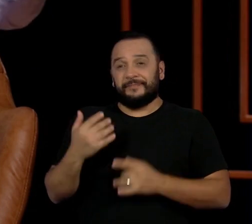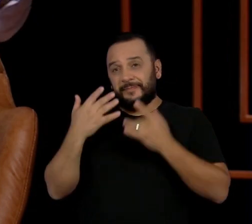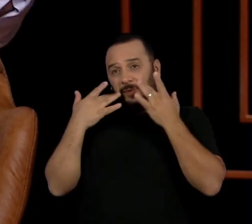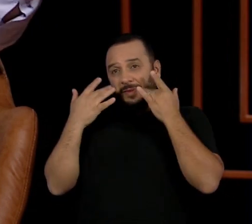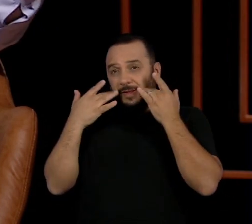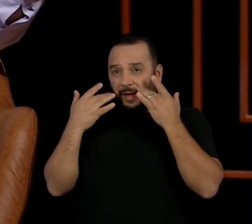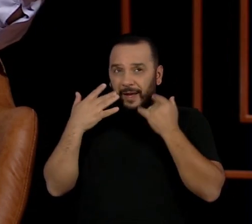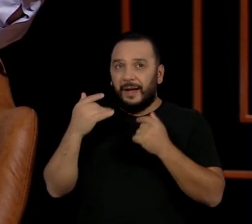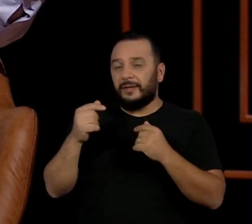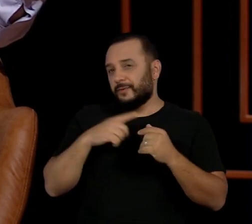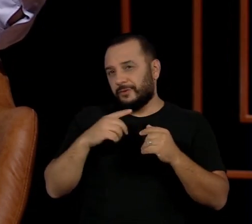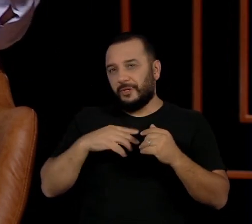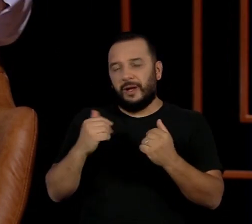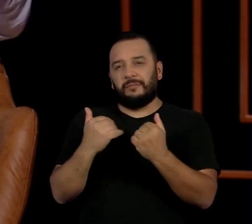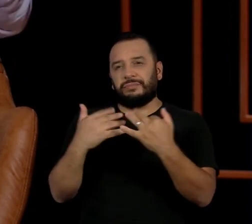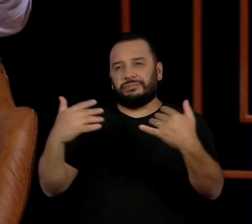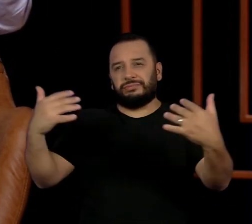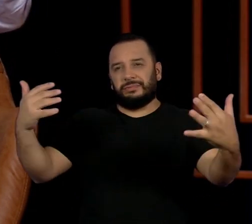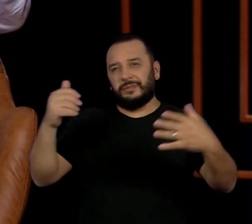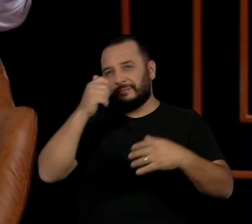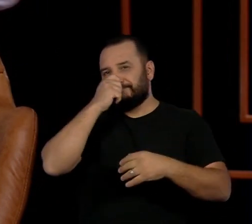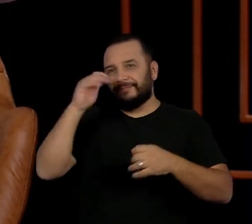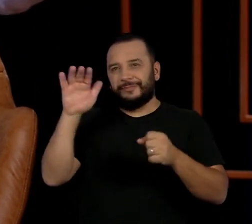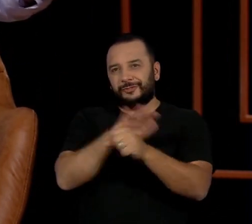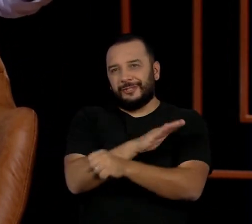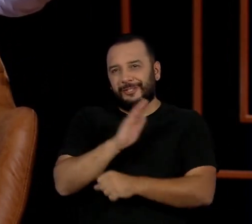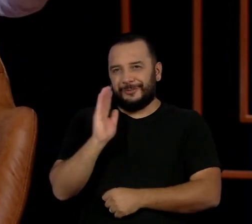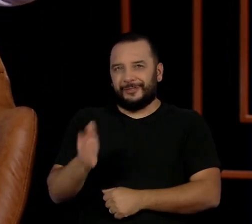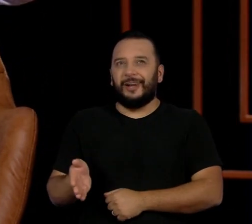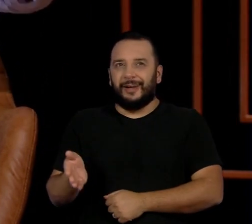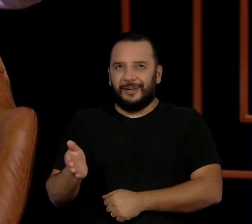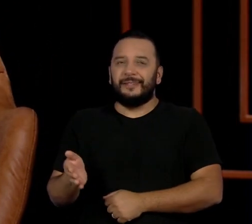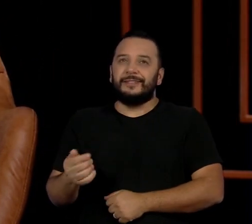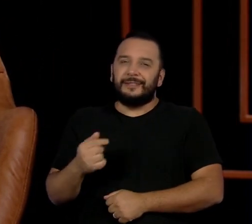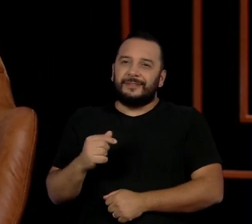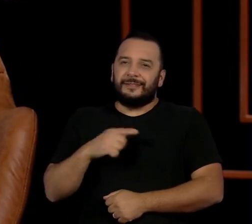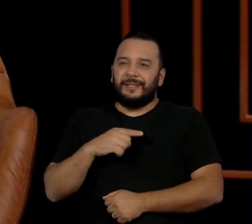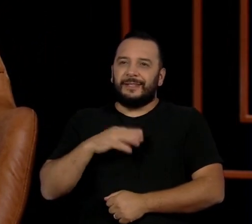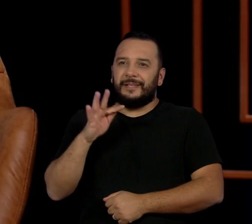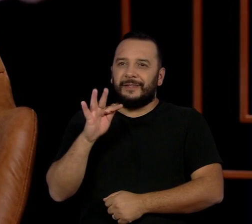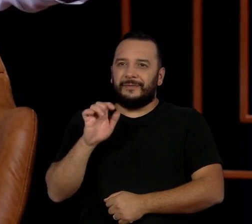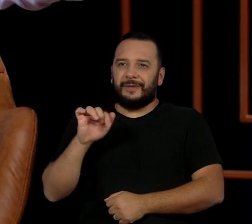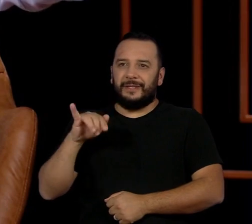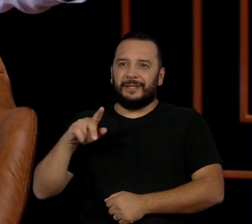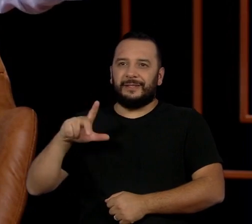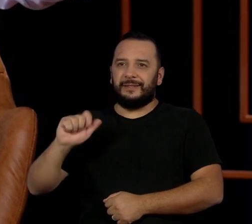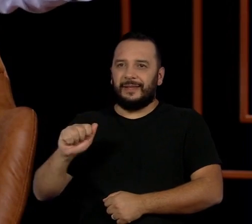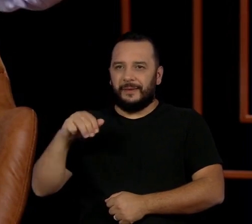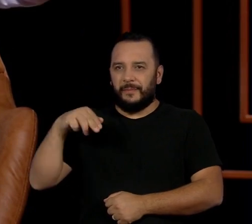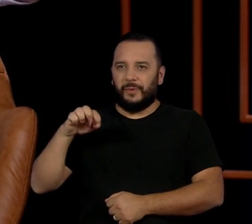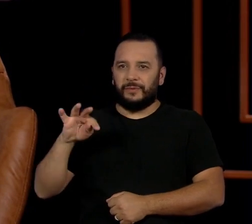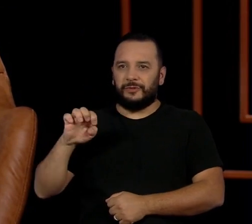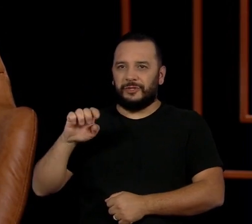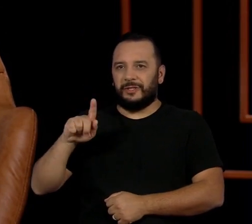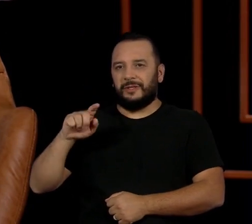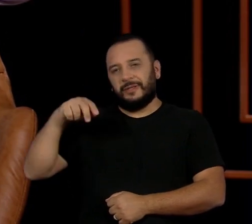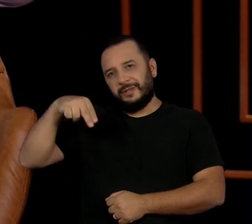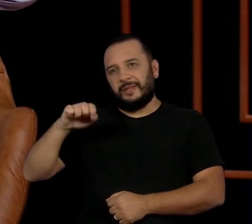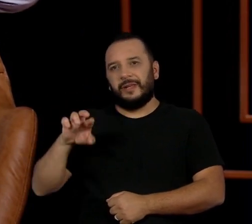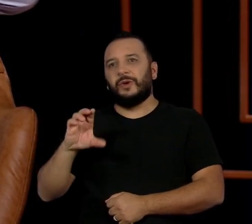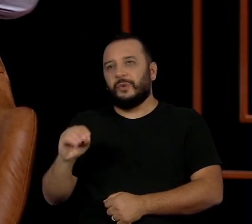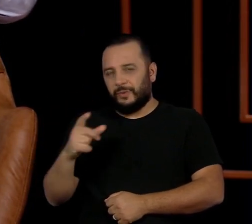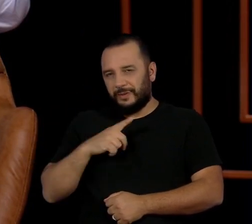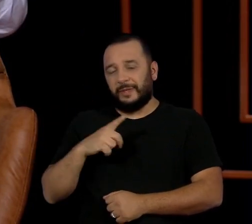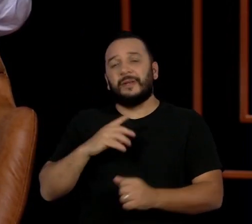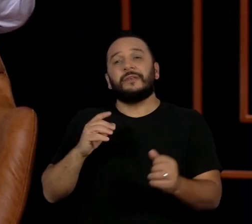teatros estão cheios, né? Por exemplo, Fernanda Montenegro foi nos ver na temporada que fizemos no Rio. Nós fizemos 2 meses